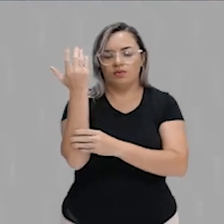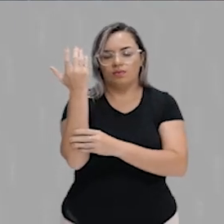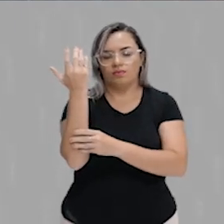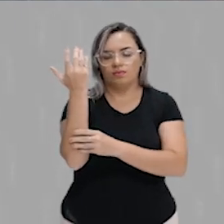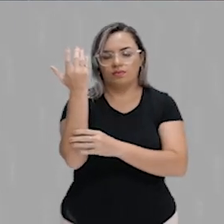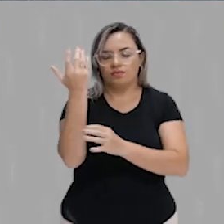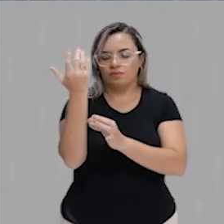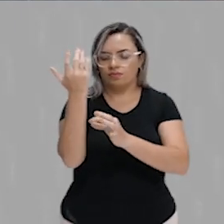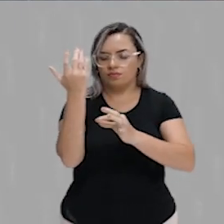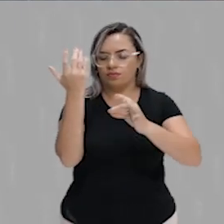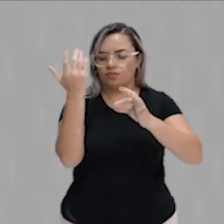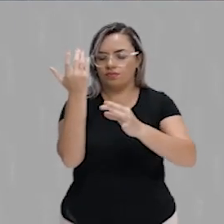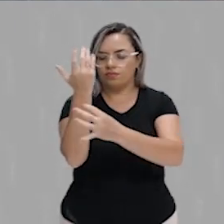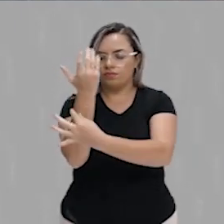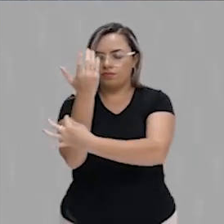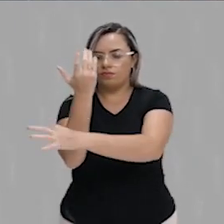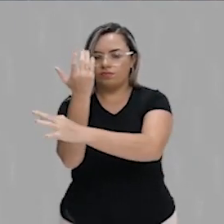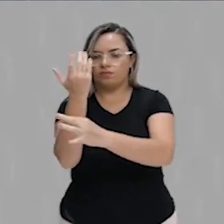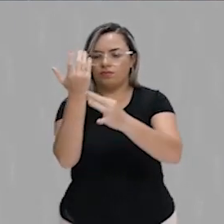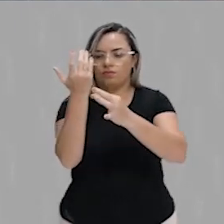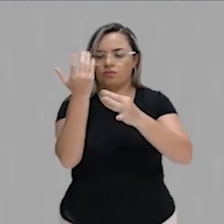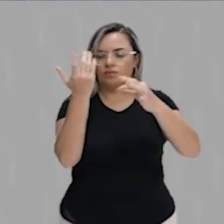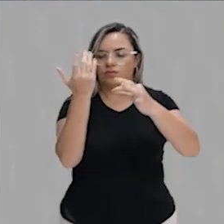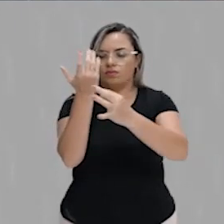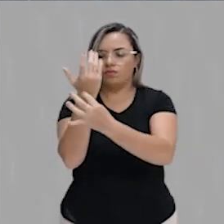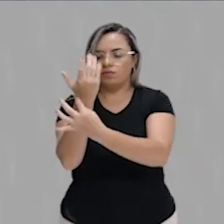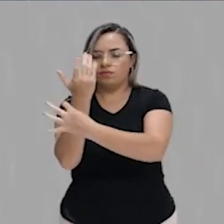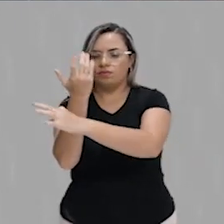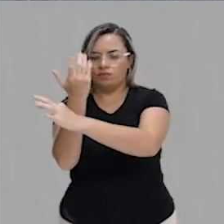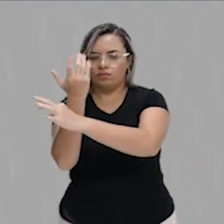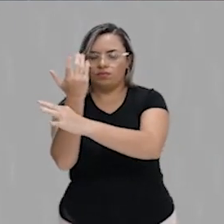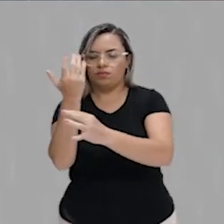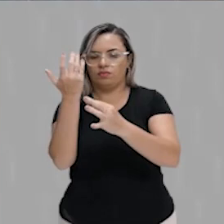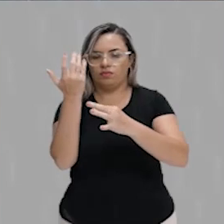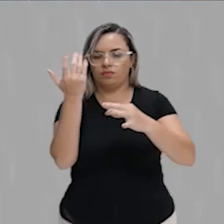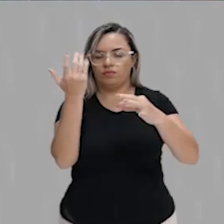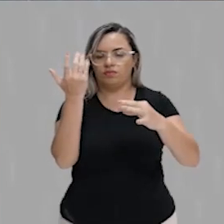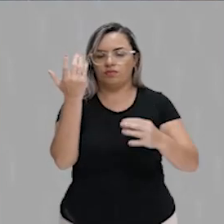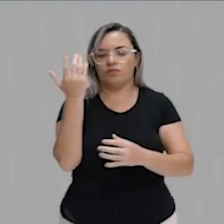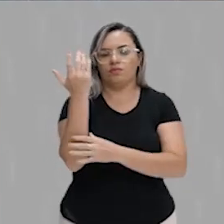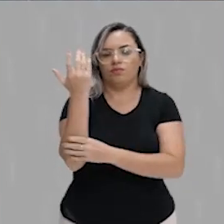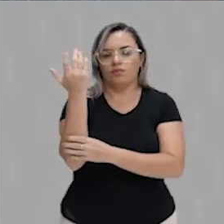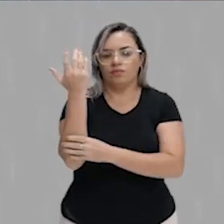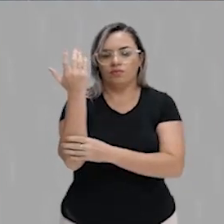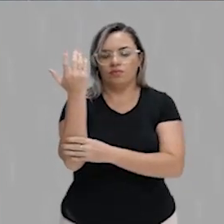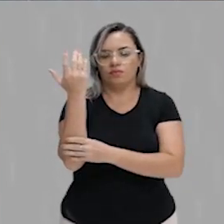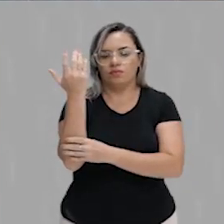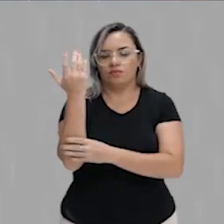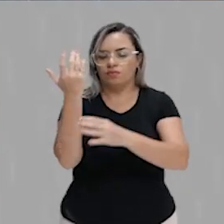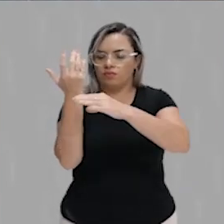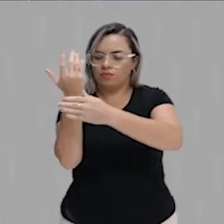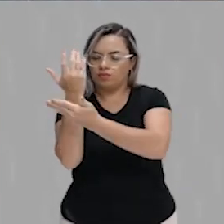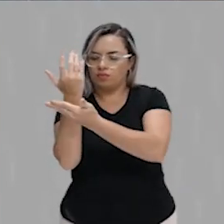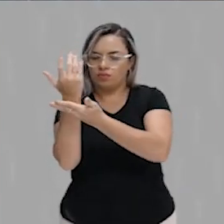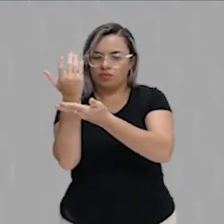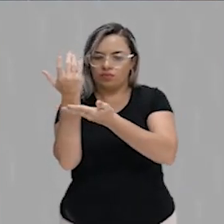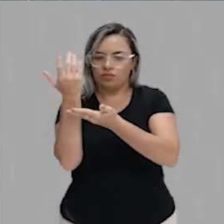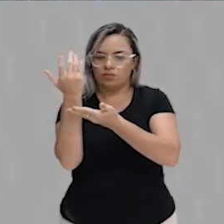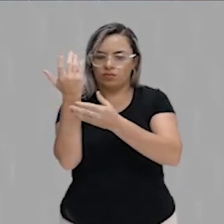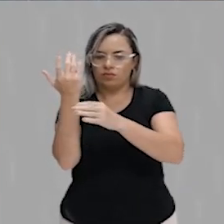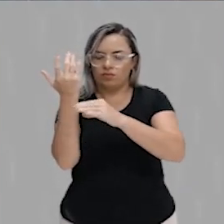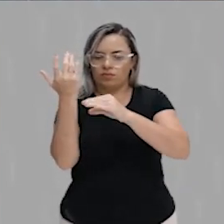gemas laterais não se desenvolvam. A partir do momento que você retira a gema apical, o que vai